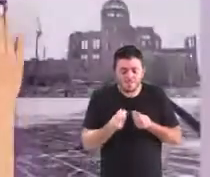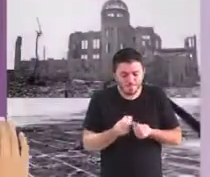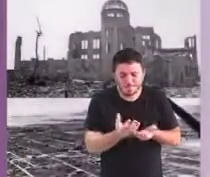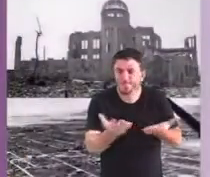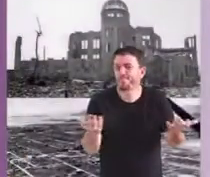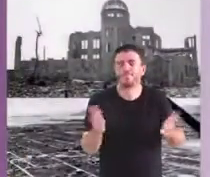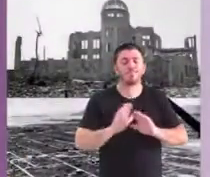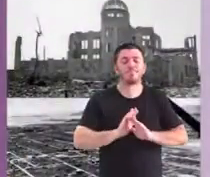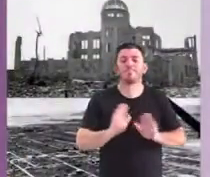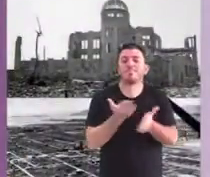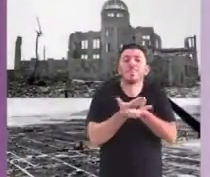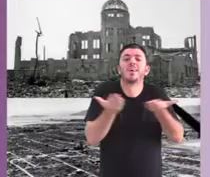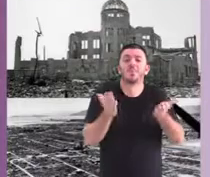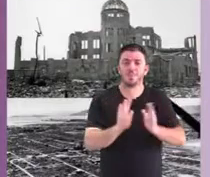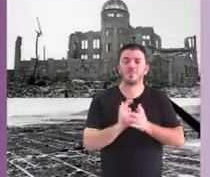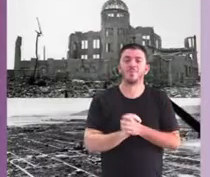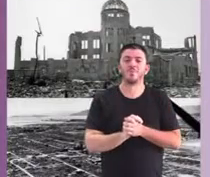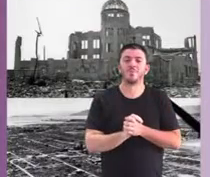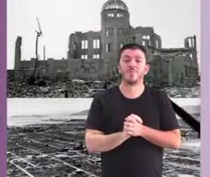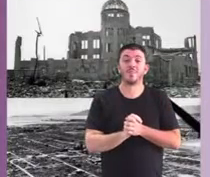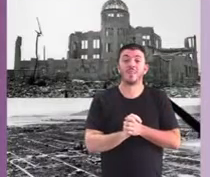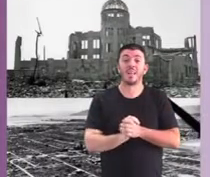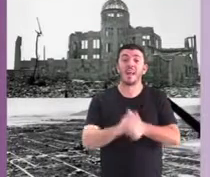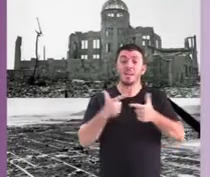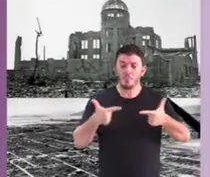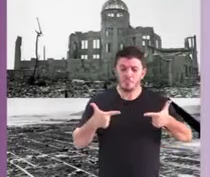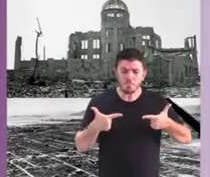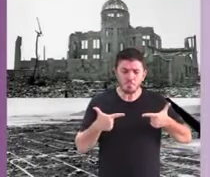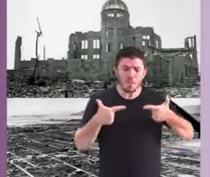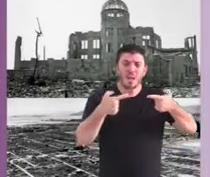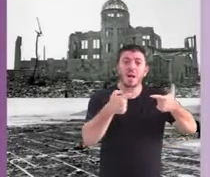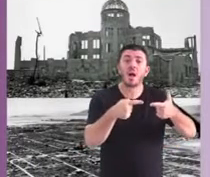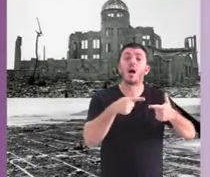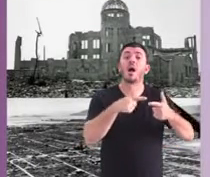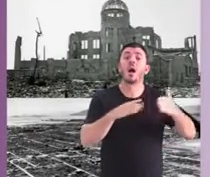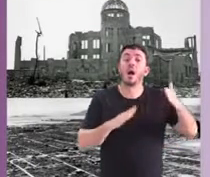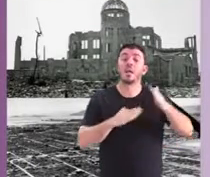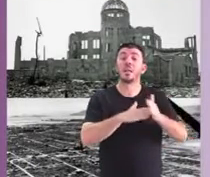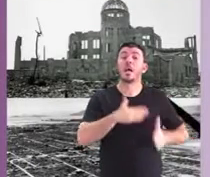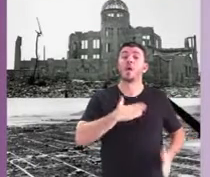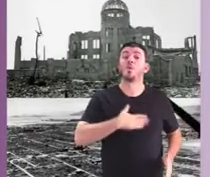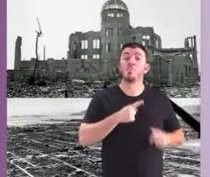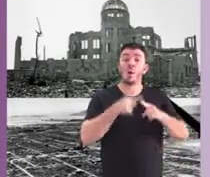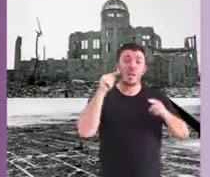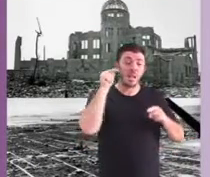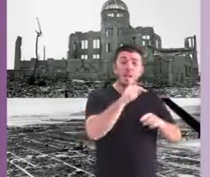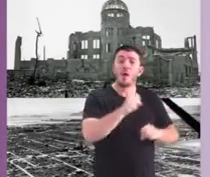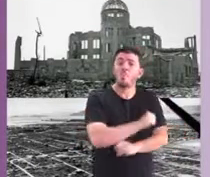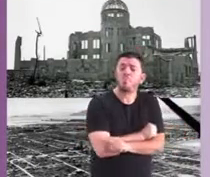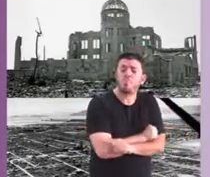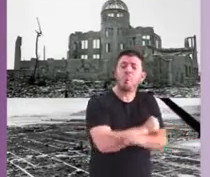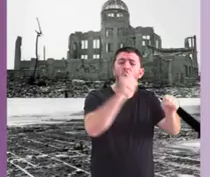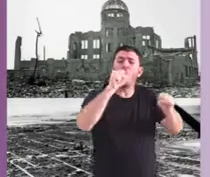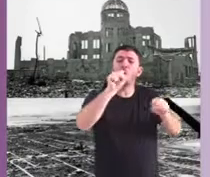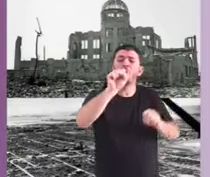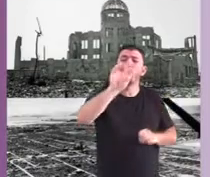A Guerra do Pacífico durou até agosto, quando foram lançadas as bombas atômicas. No dia 6 de agosto